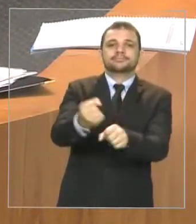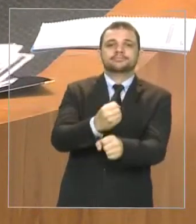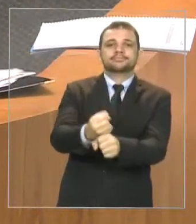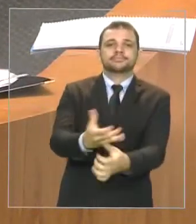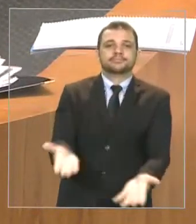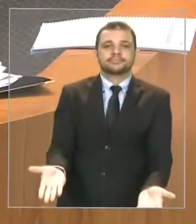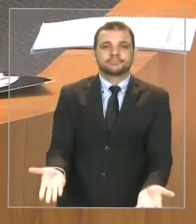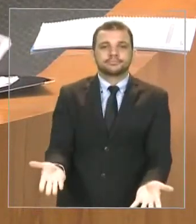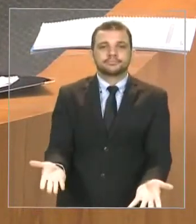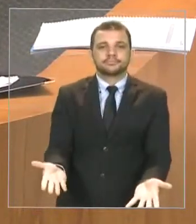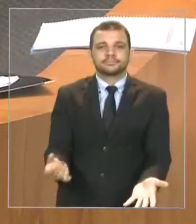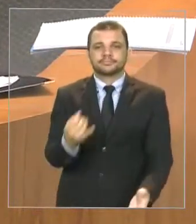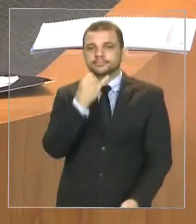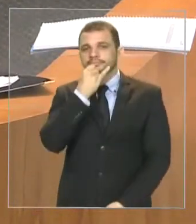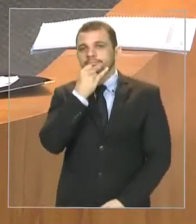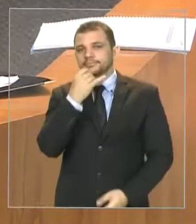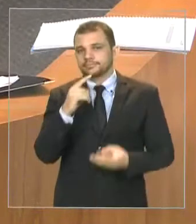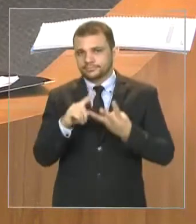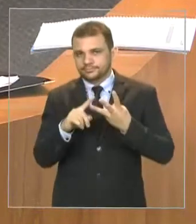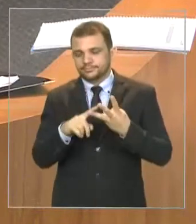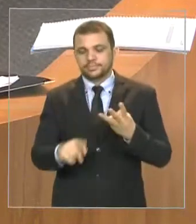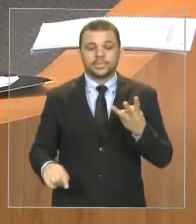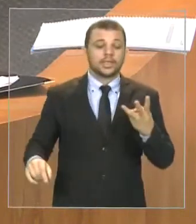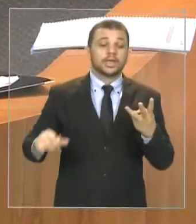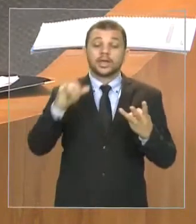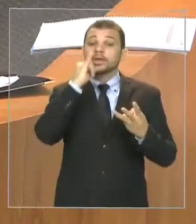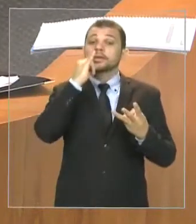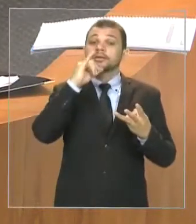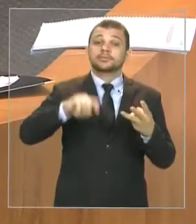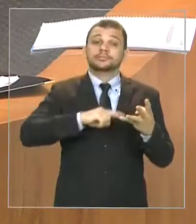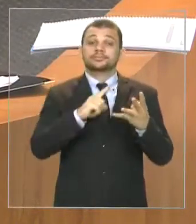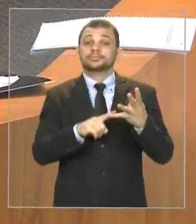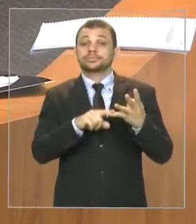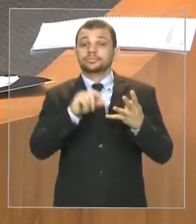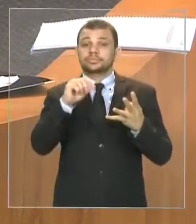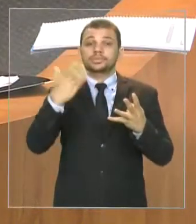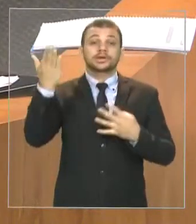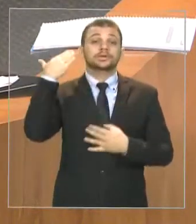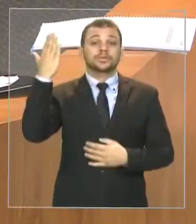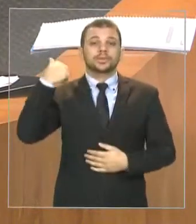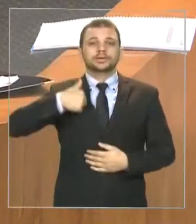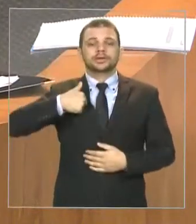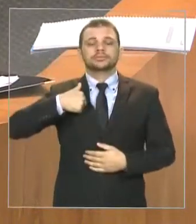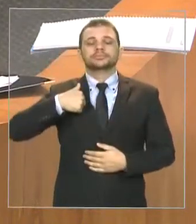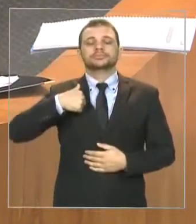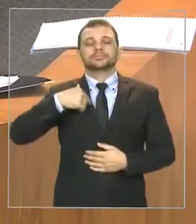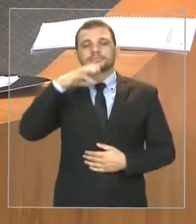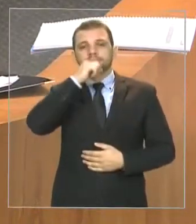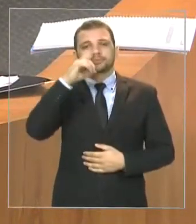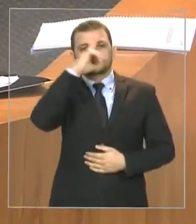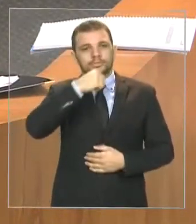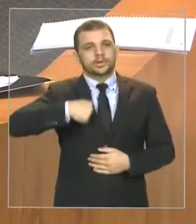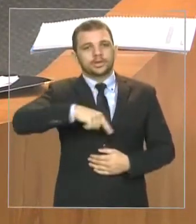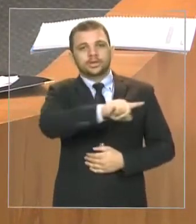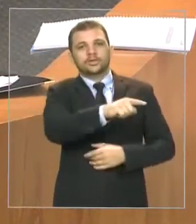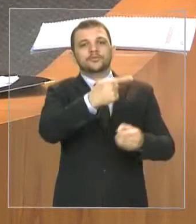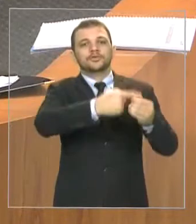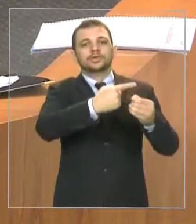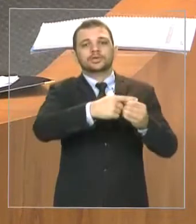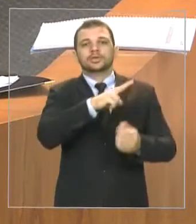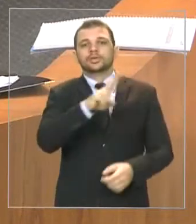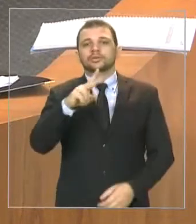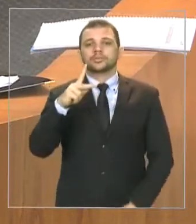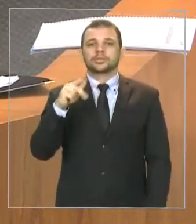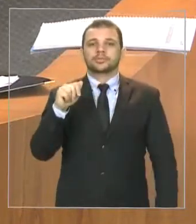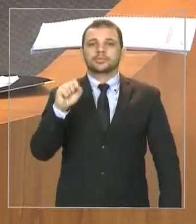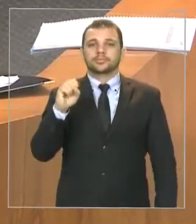senhores, exemplo 4. No último final de semana, estivemos na cidade de Pastos Bons. E consta